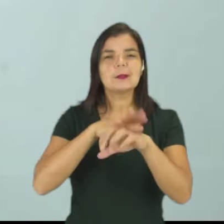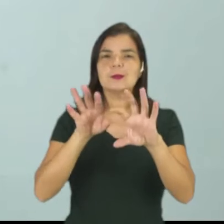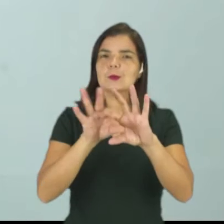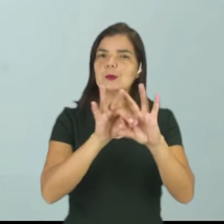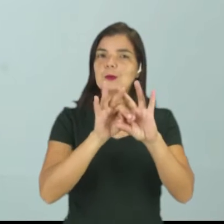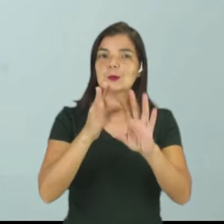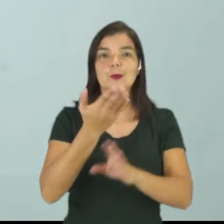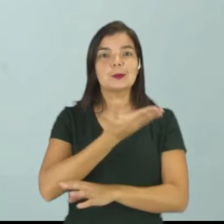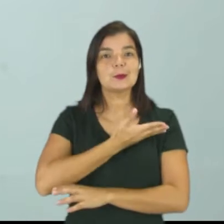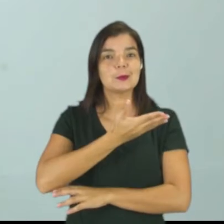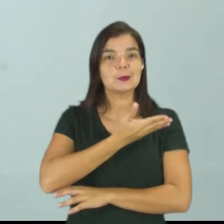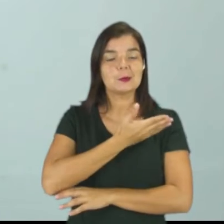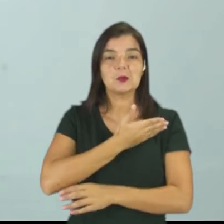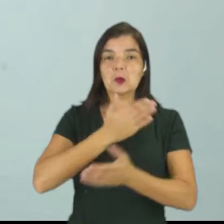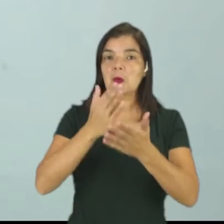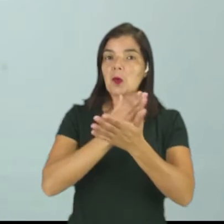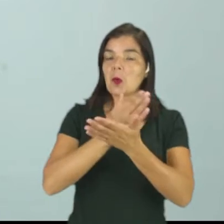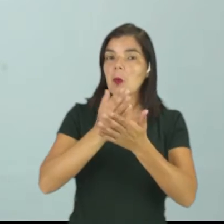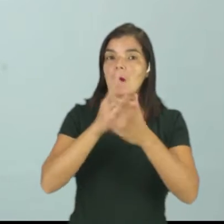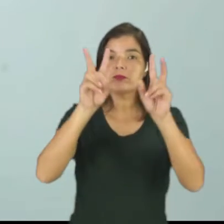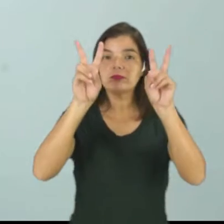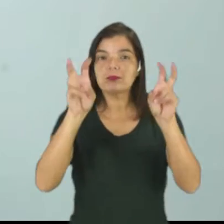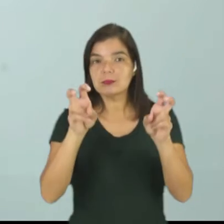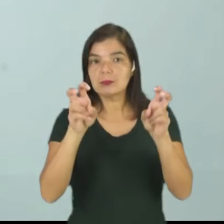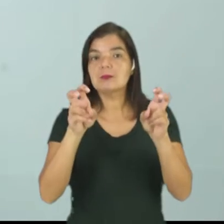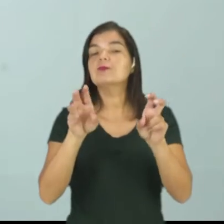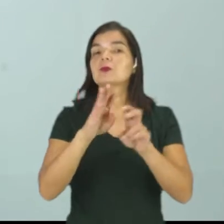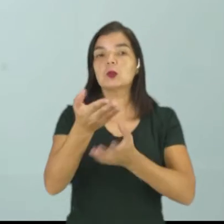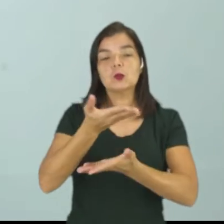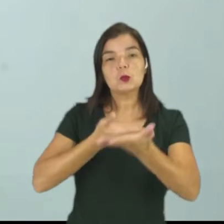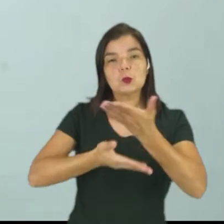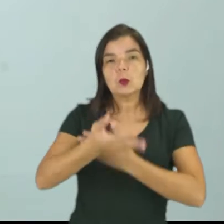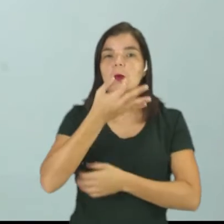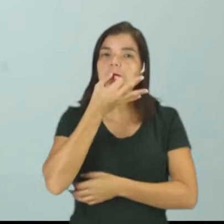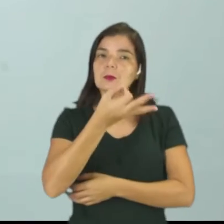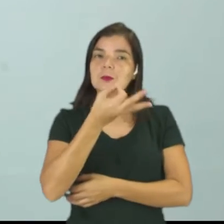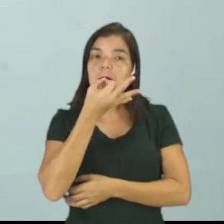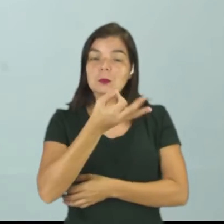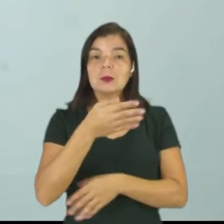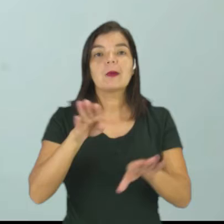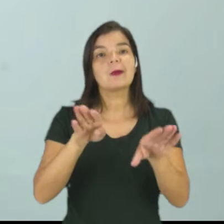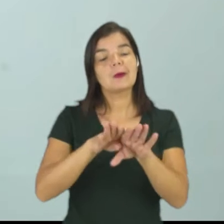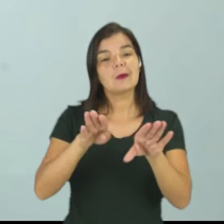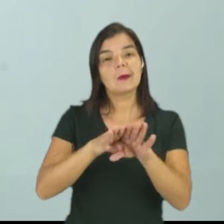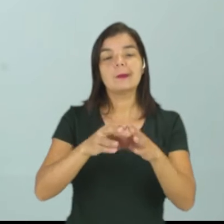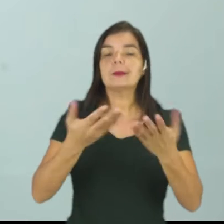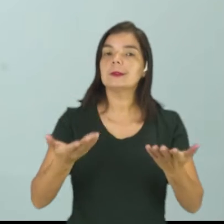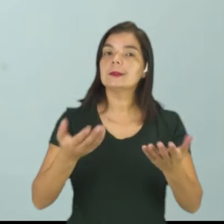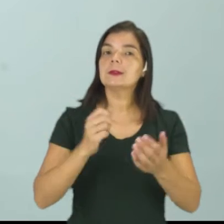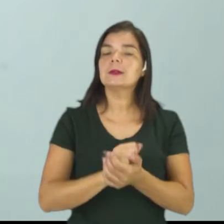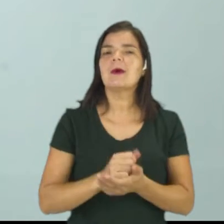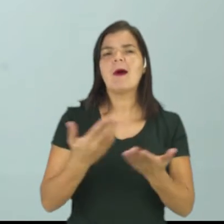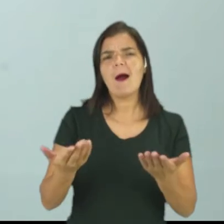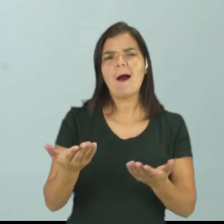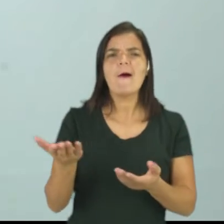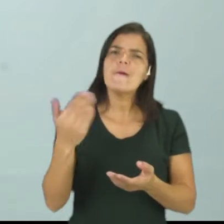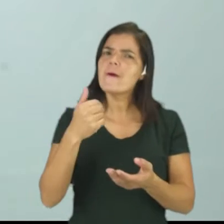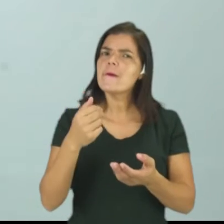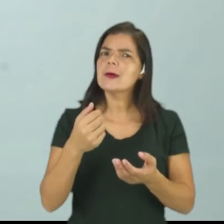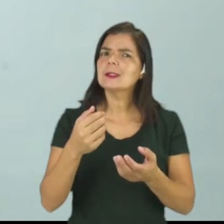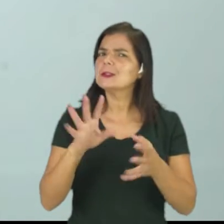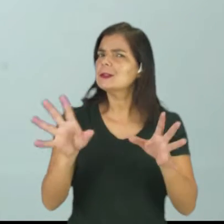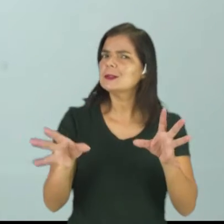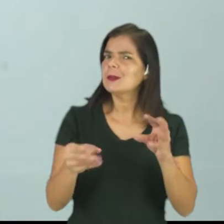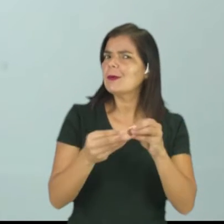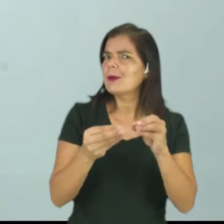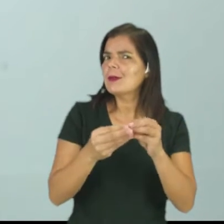harmoniosa entre amigos sobre algum assunto, troca de opiniões, né? Tanto é que se fala assim: ah, vamos fazer uma resenha